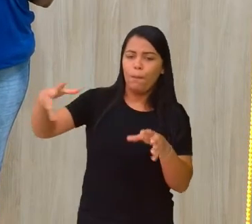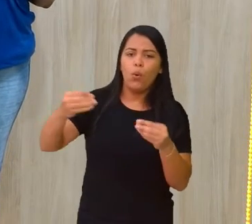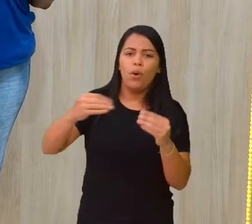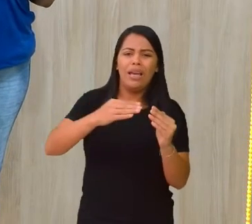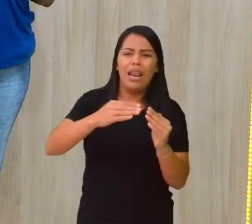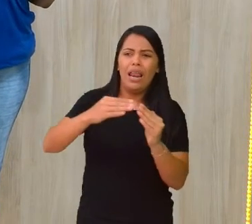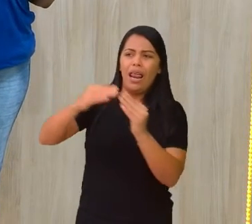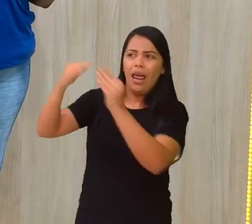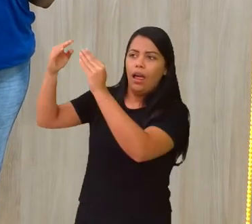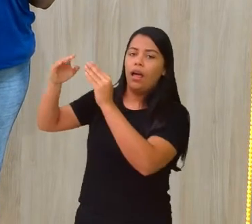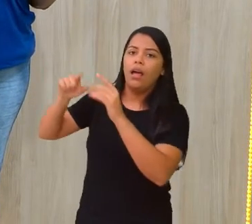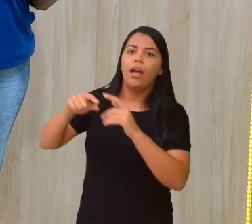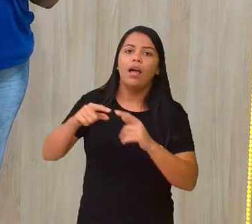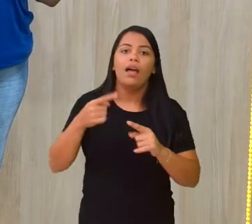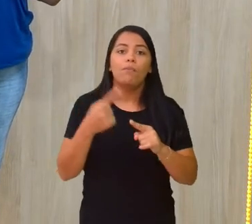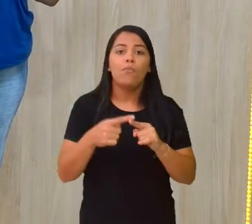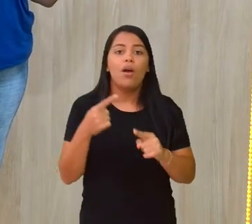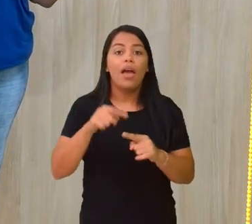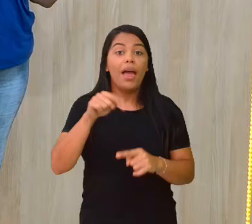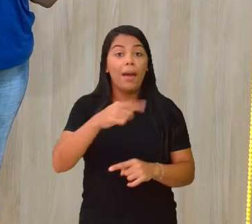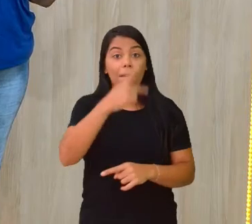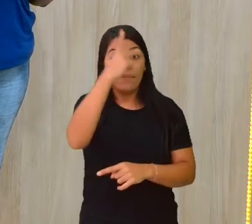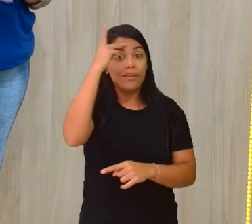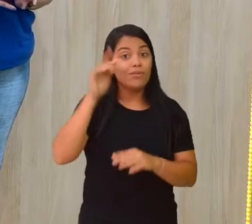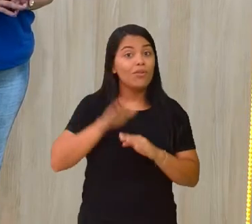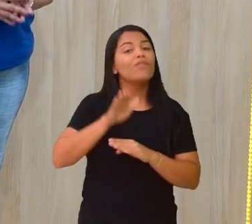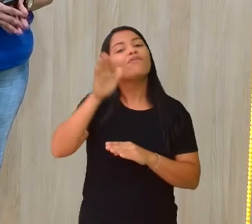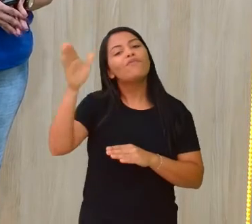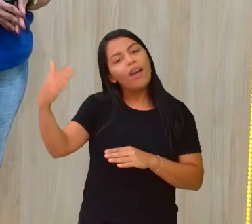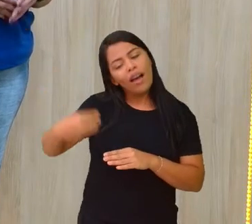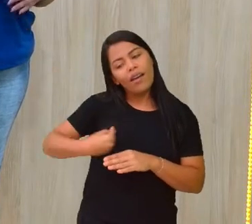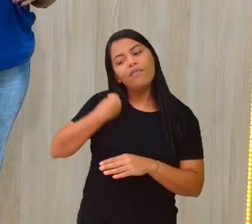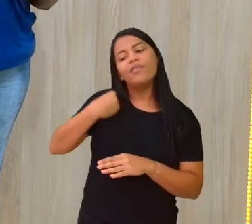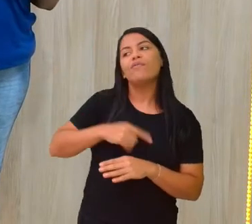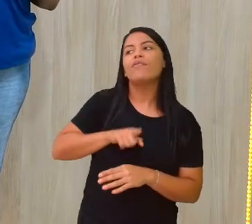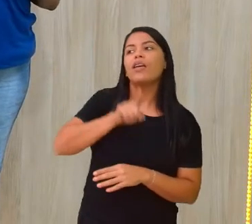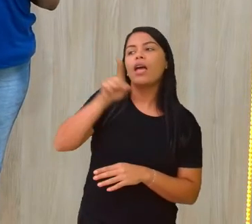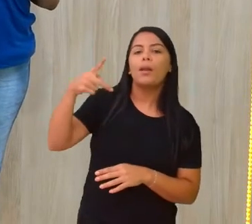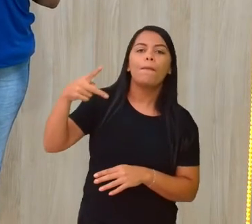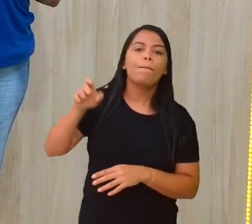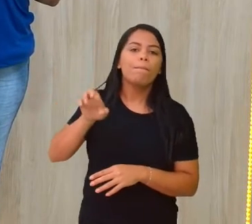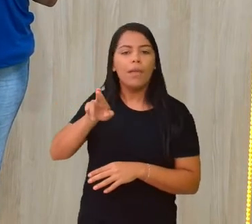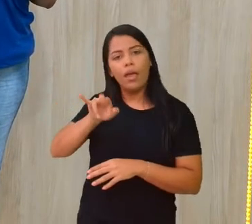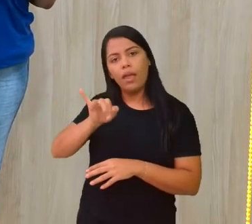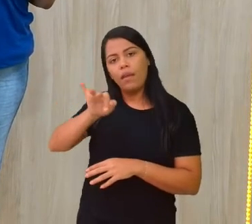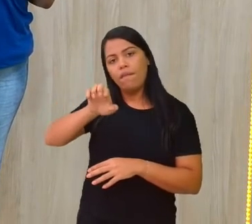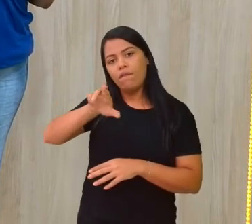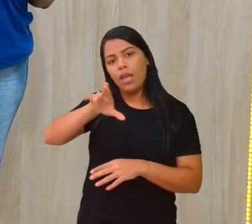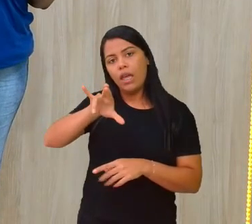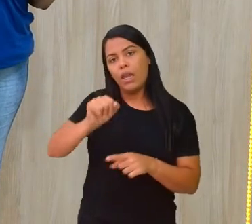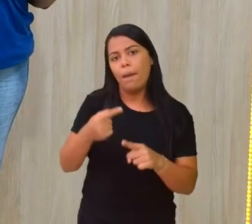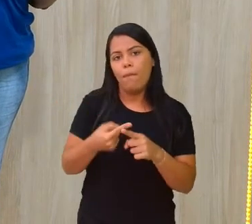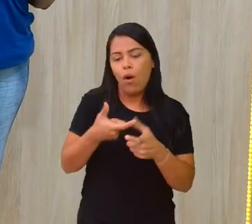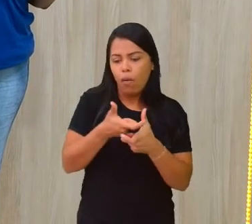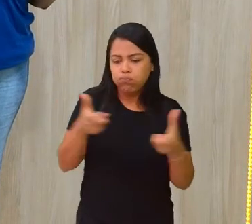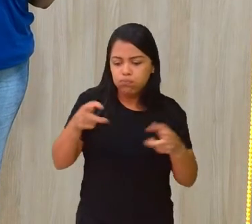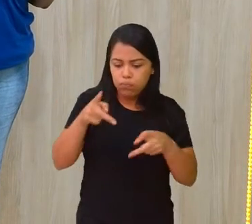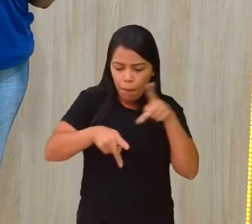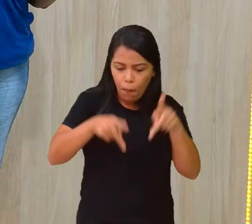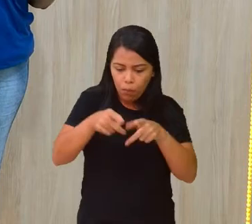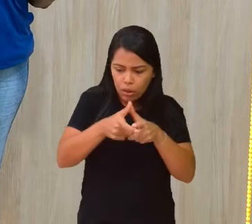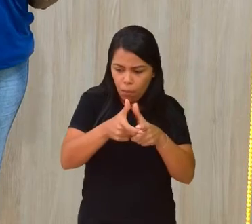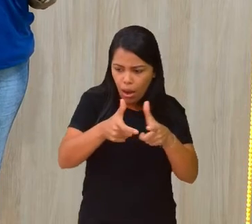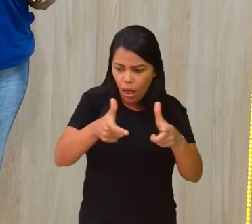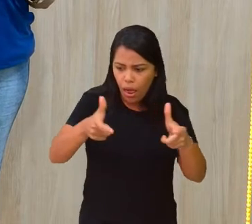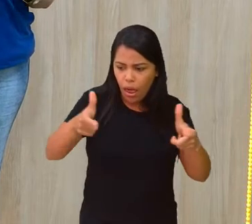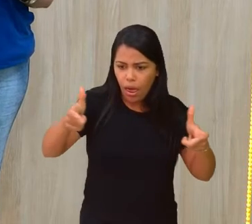porque são pessoas que vão viver nas periferias, né, e como o crescimento populacional às vezes é